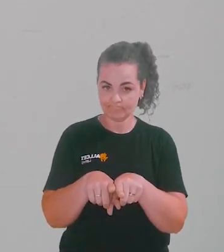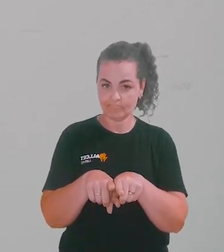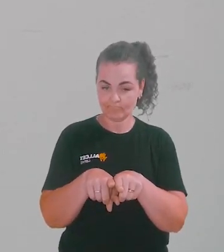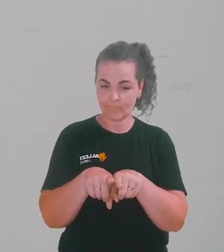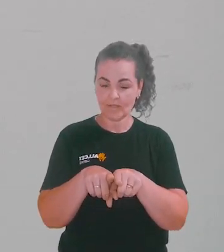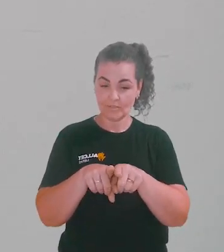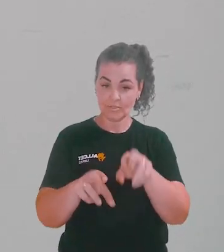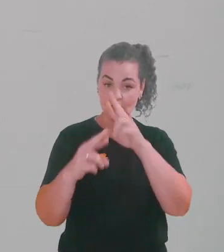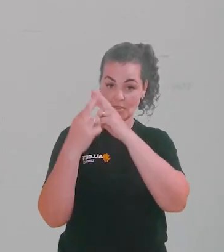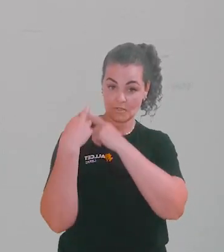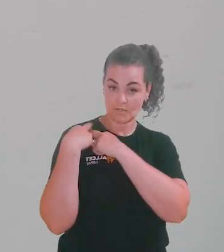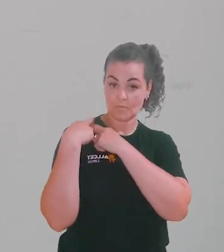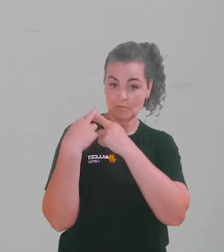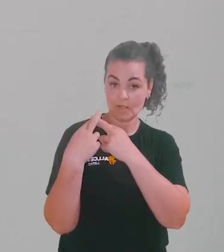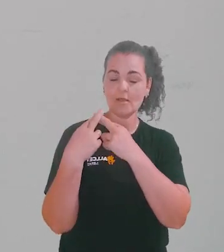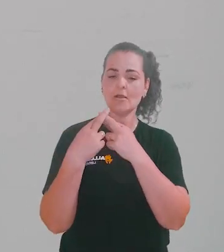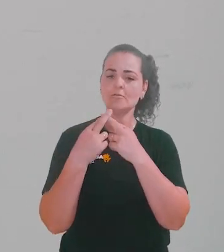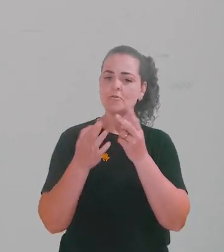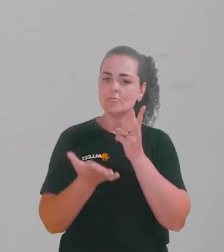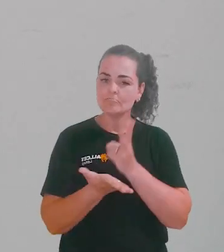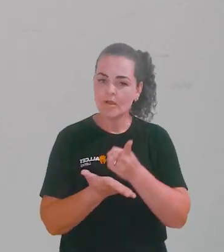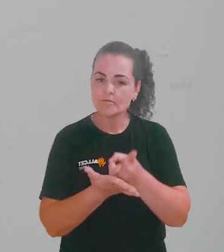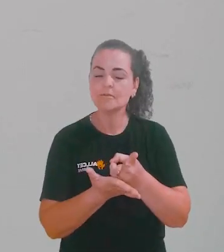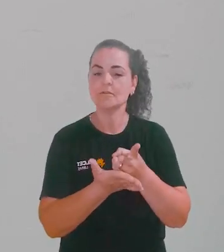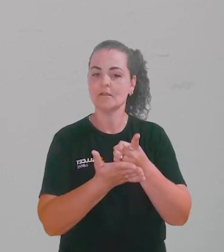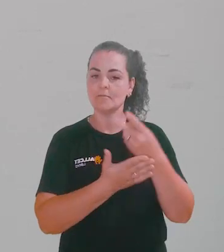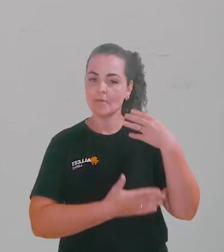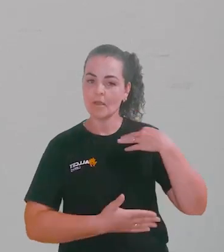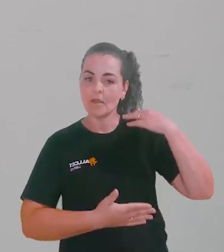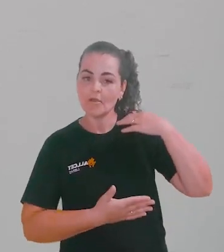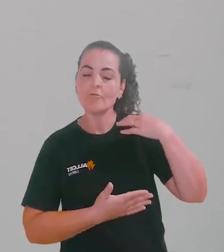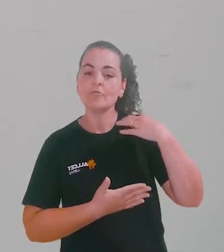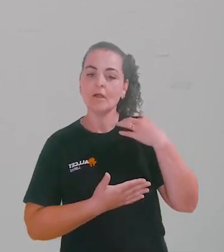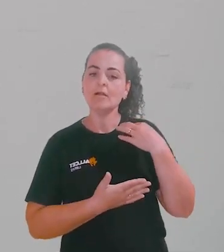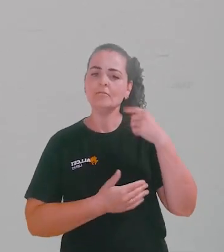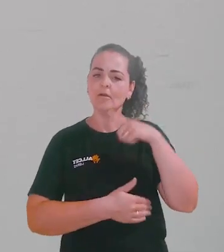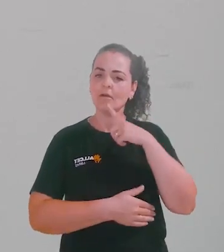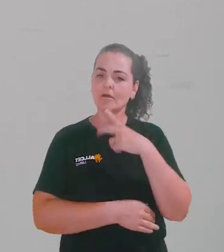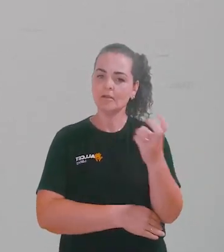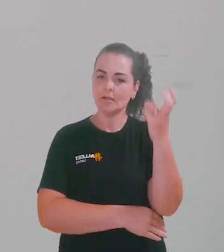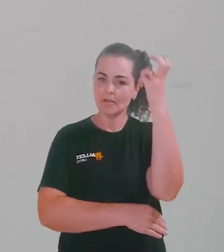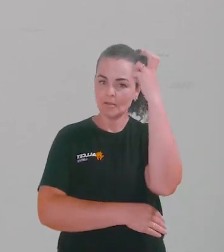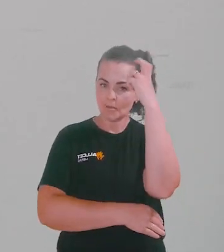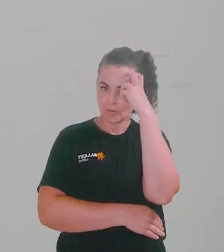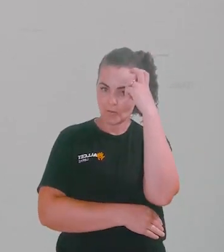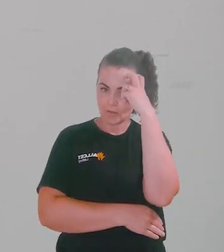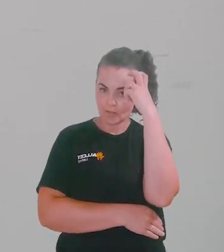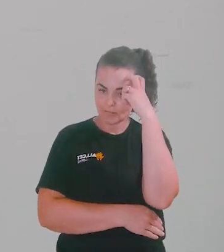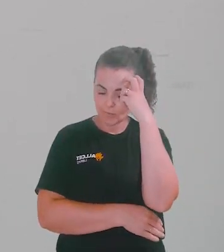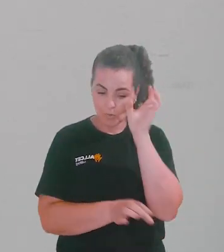nessas ações, incentivando a solidariedade, para que com isso a gente crie uma cultura